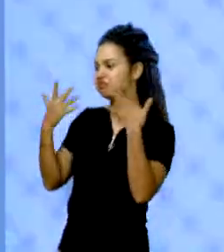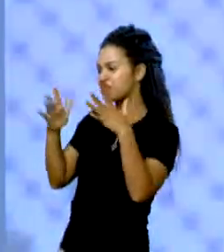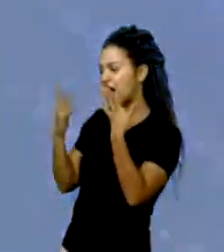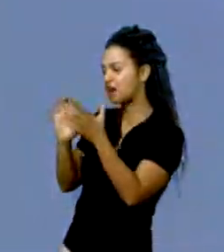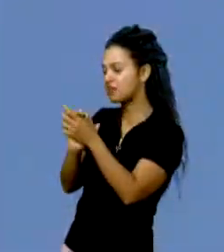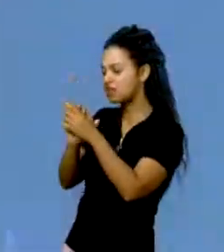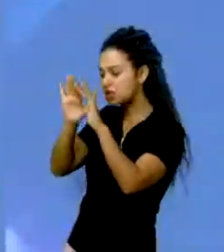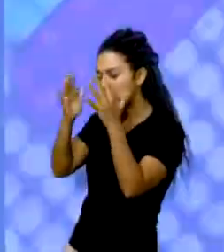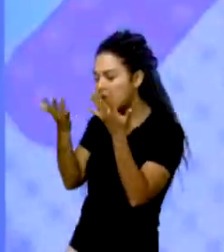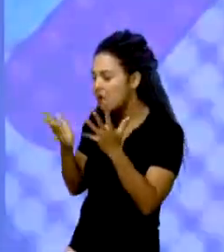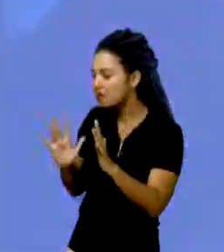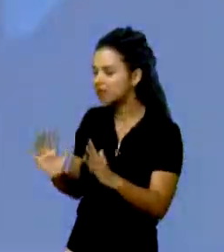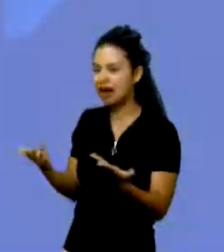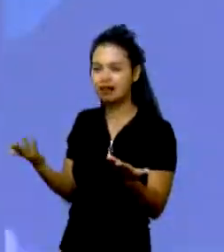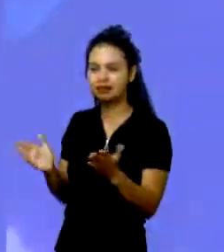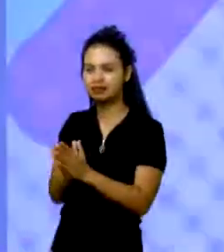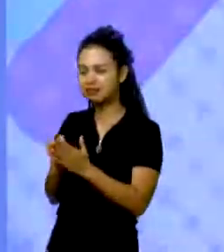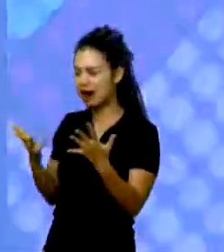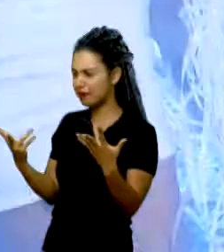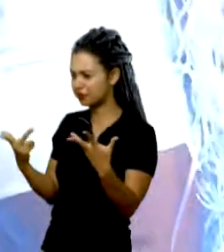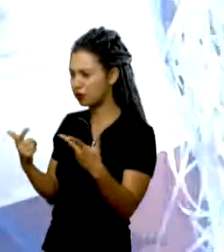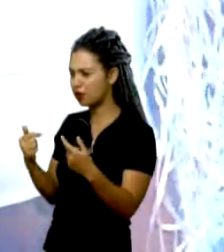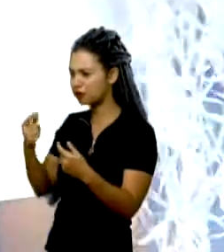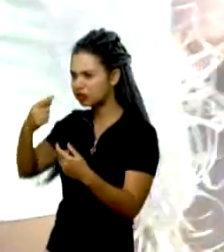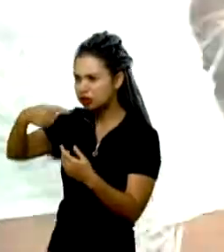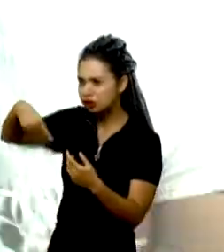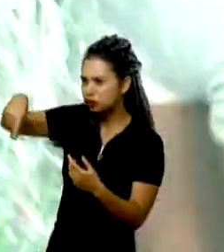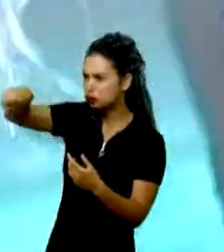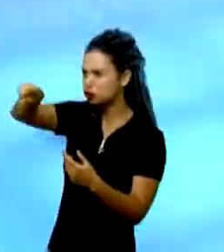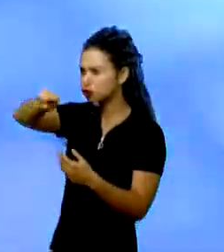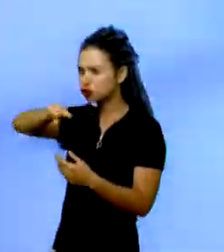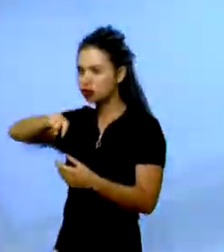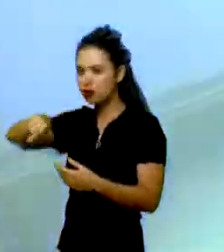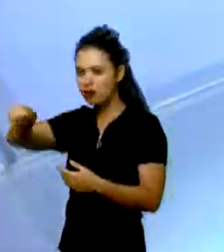aí. Ai. Nossa, gente, dá uma volta aí. Que isso?